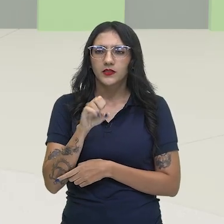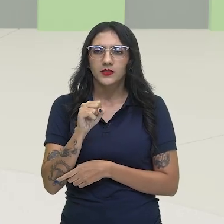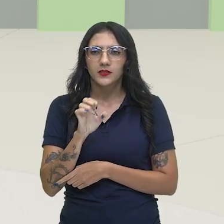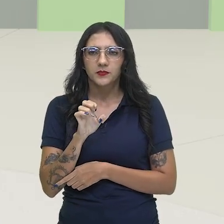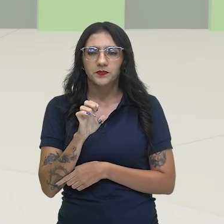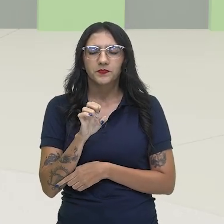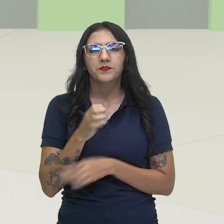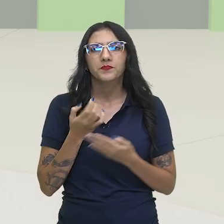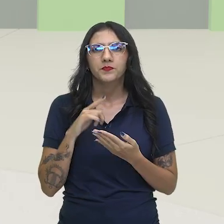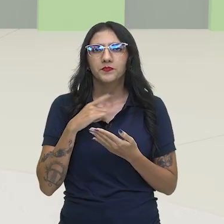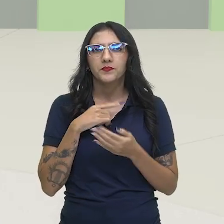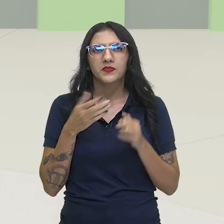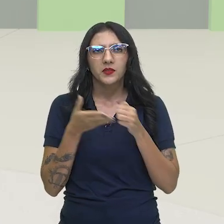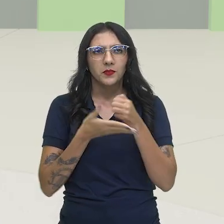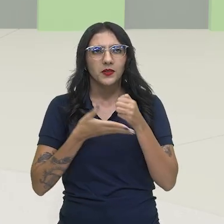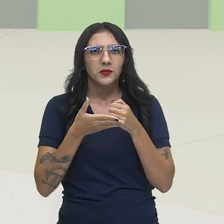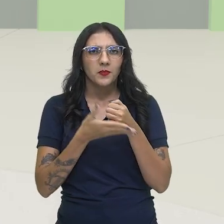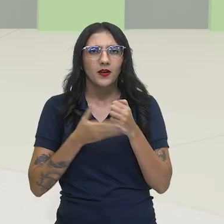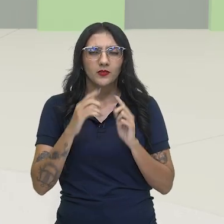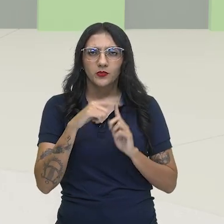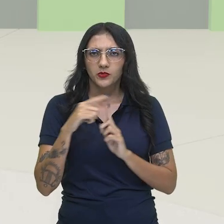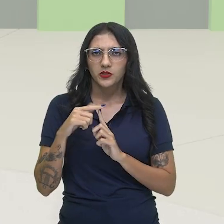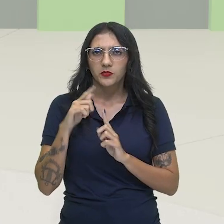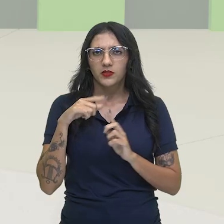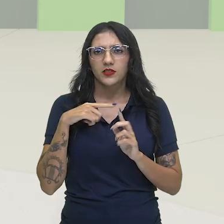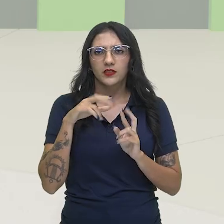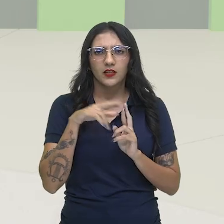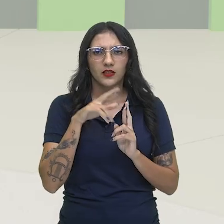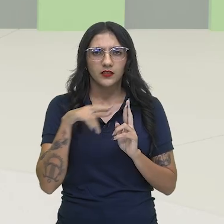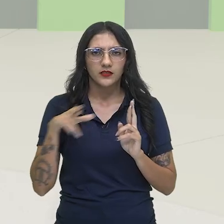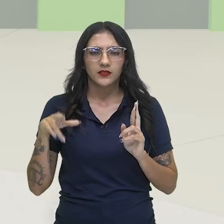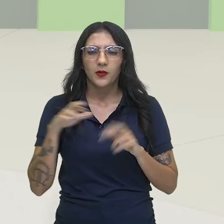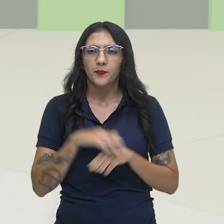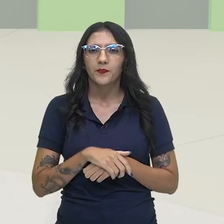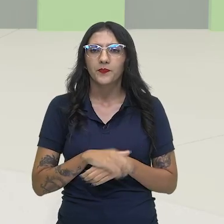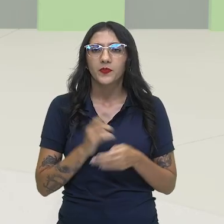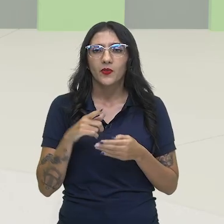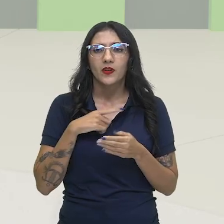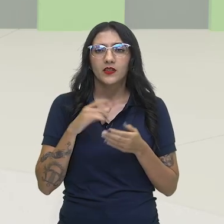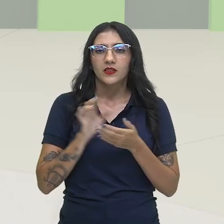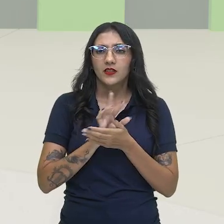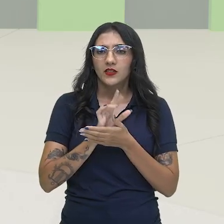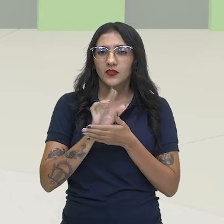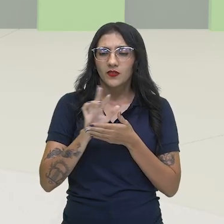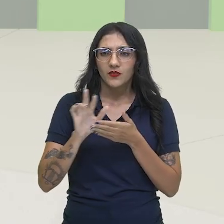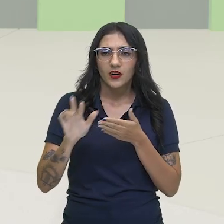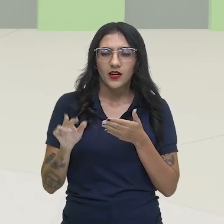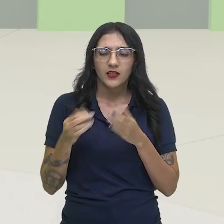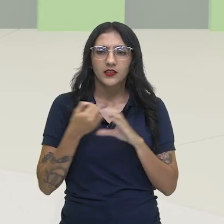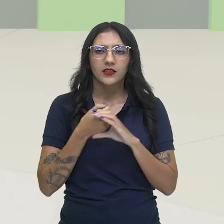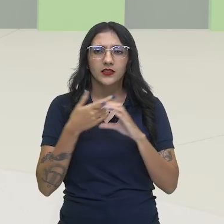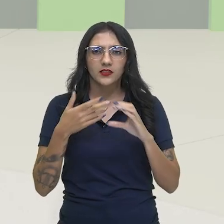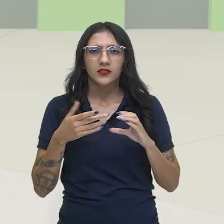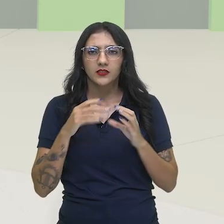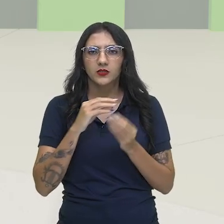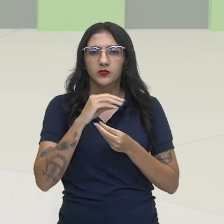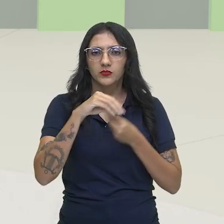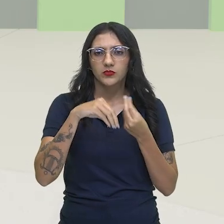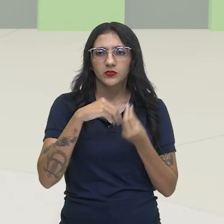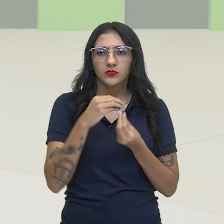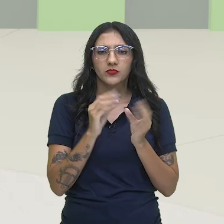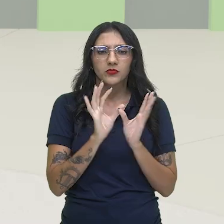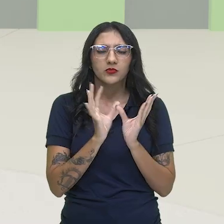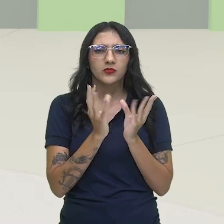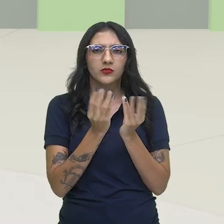básico das reações. Ela ocorre com vários compostos químicos que vão se